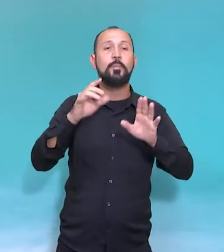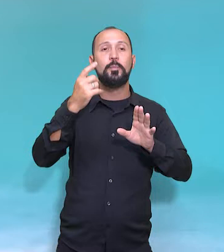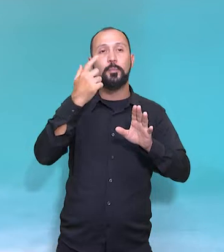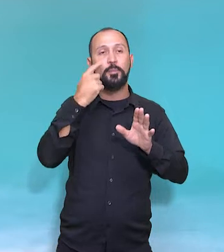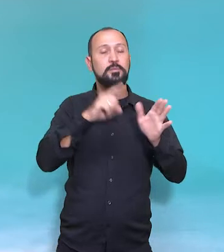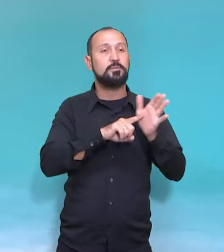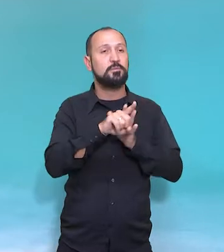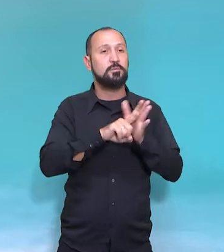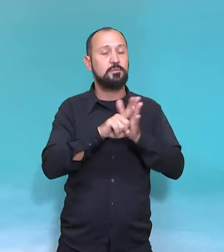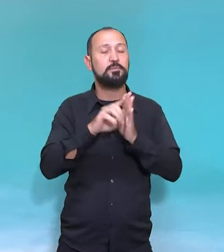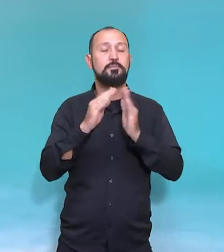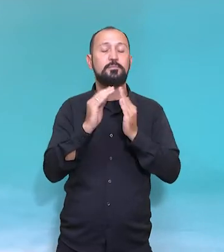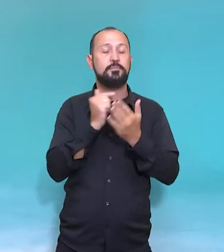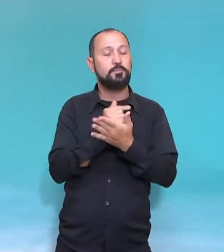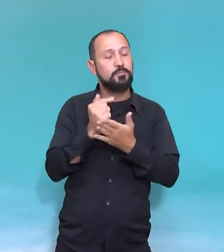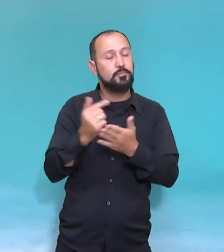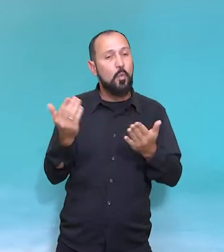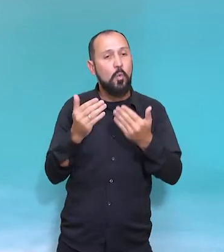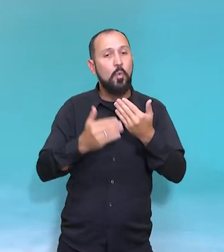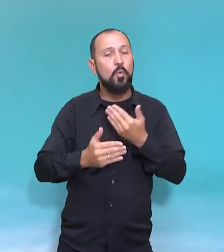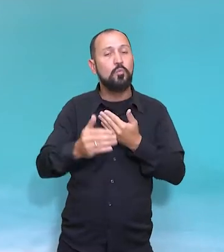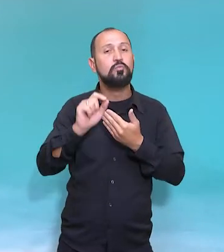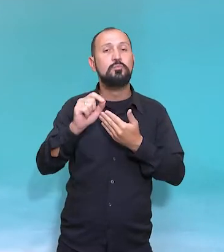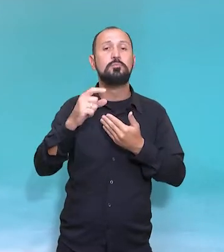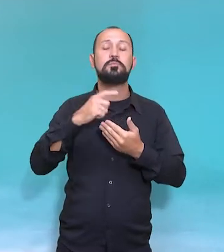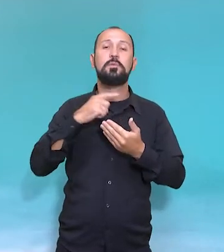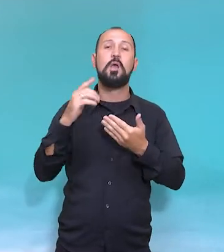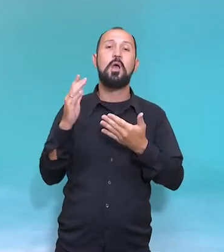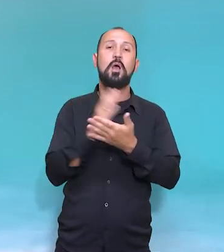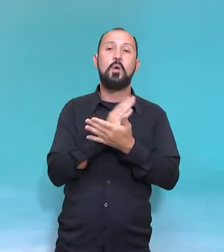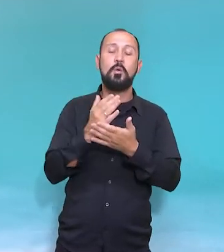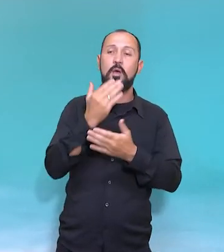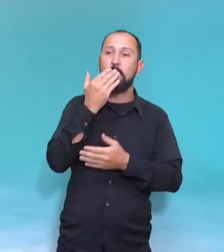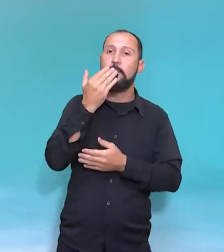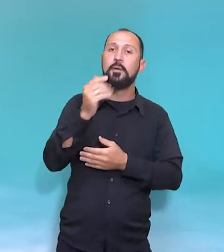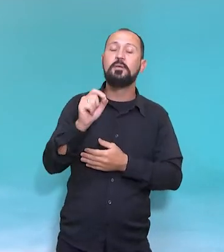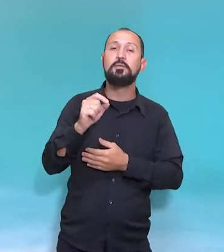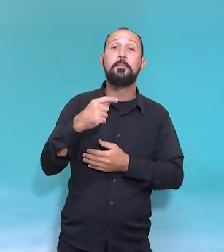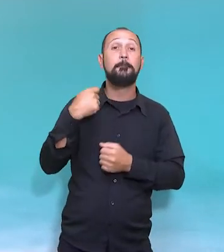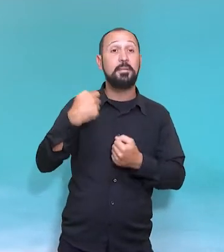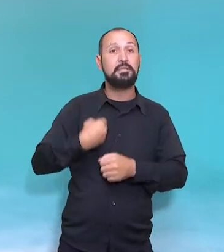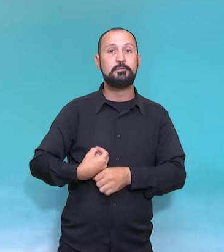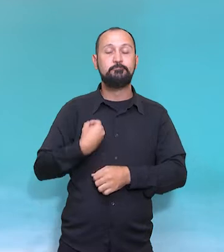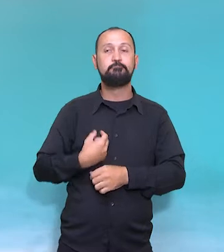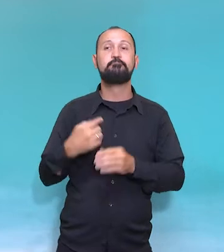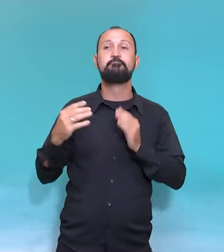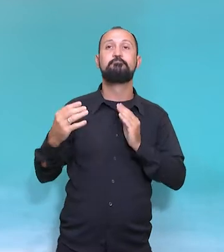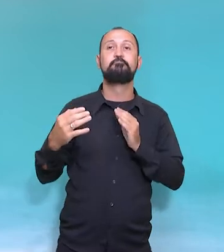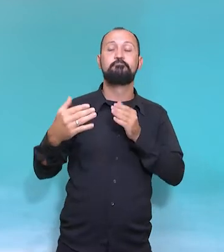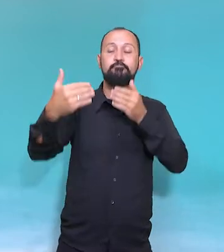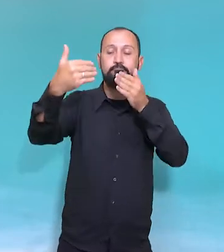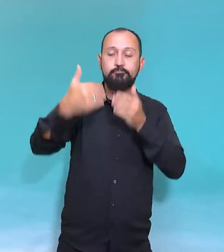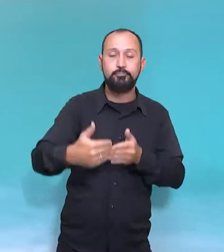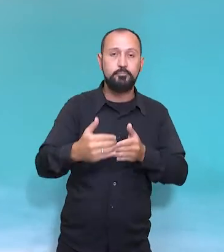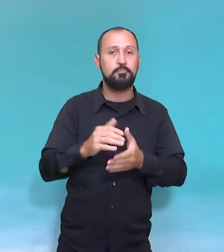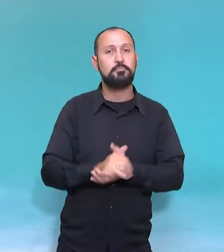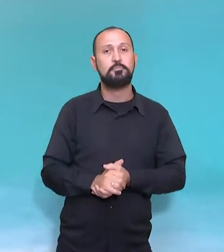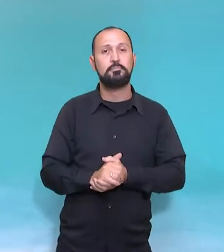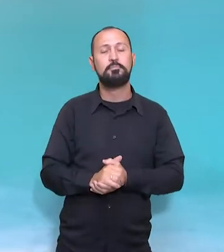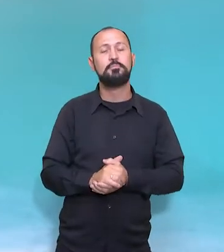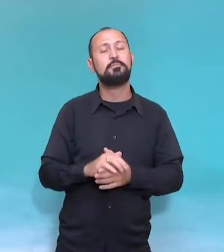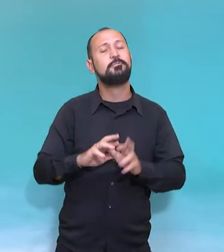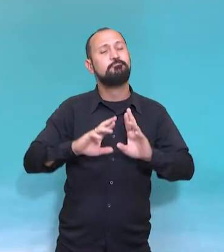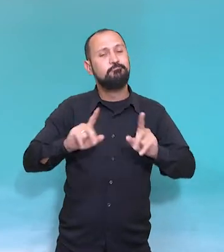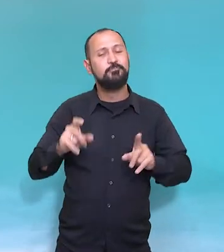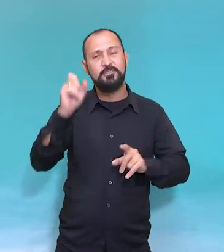preciso buscar esses cartórios que hoje, inclusive em alguns, solicitam que sejam presencialmente.